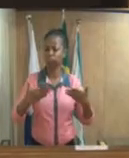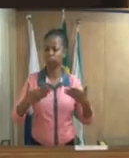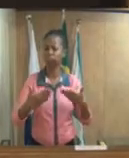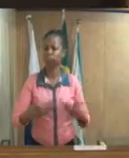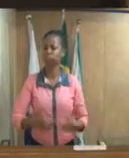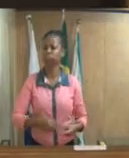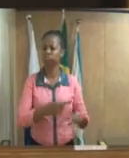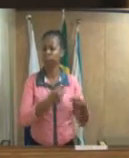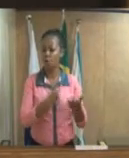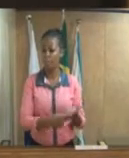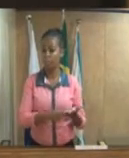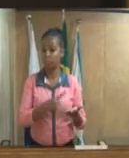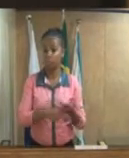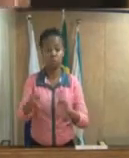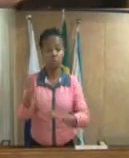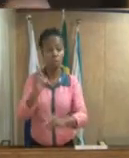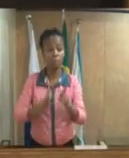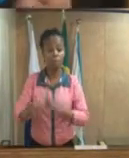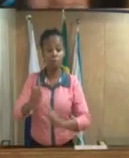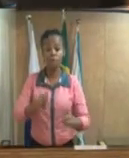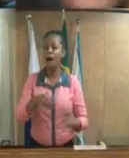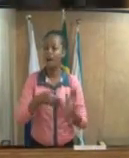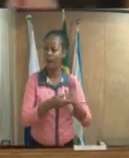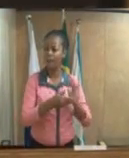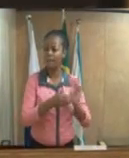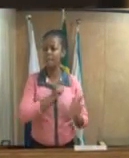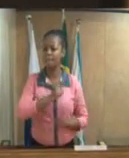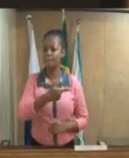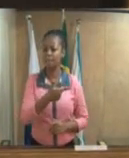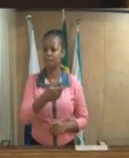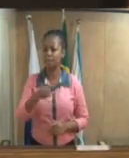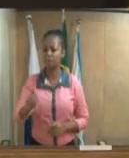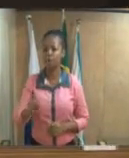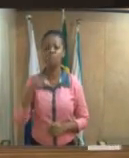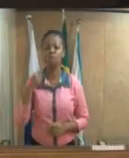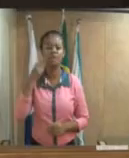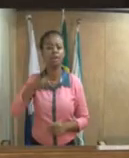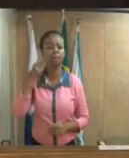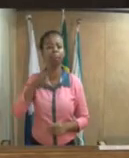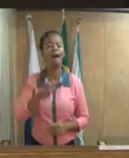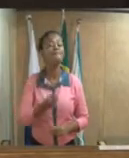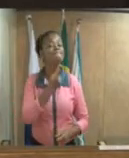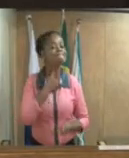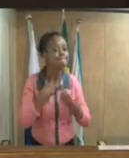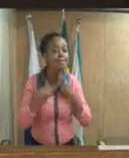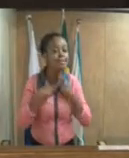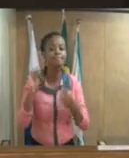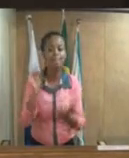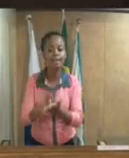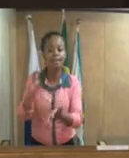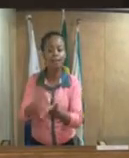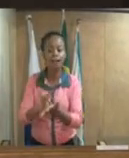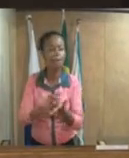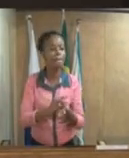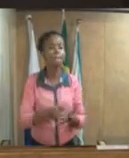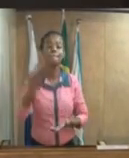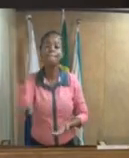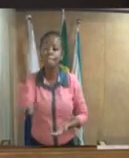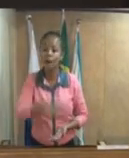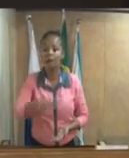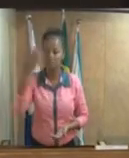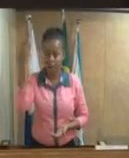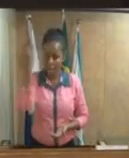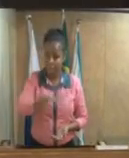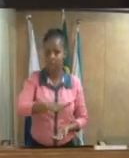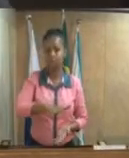tem 29 vereadores que estão afim de fazer o valor, de fazer valer